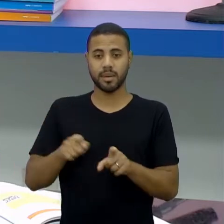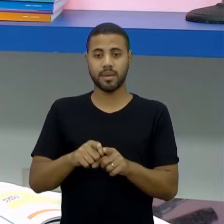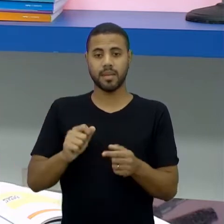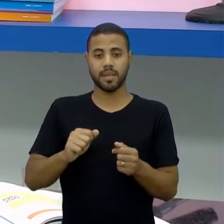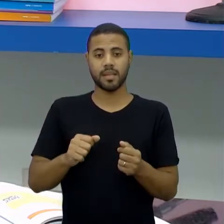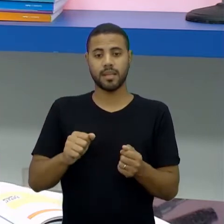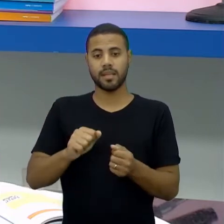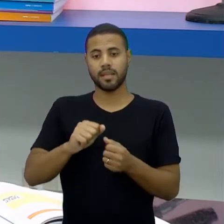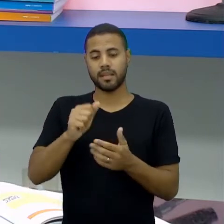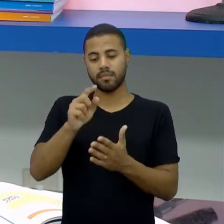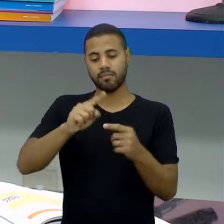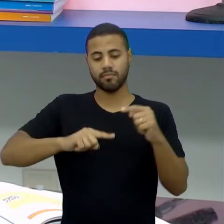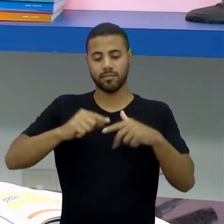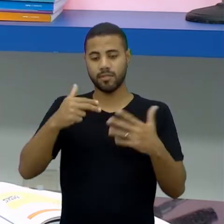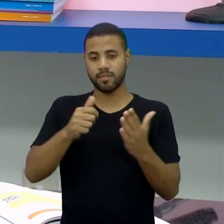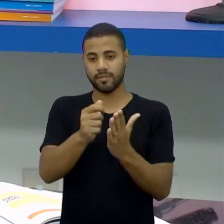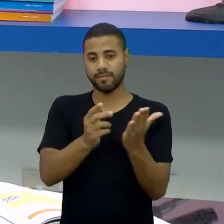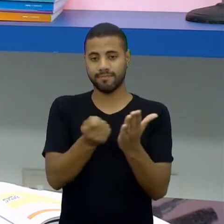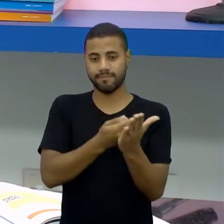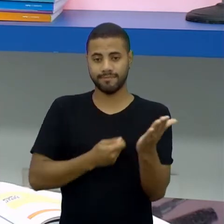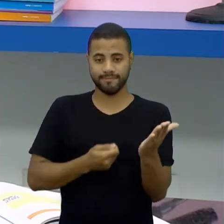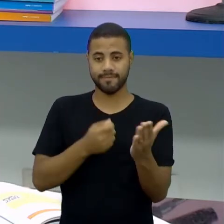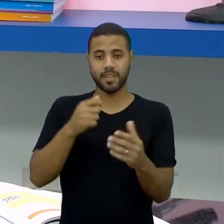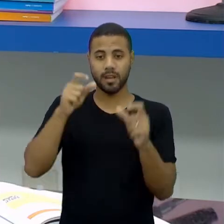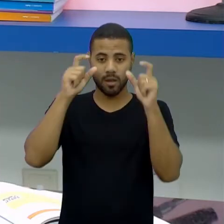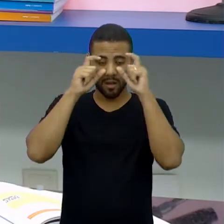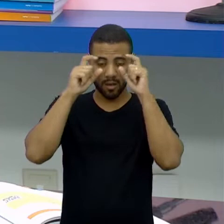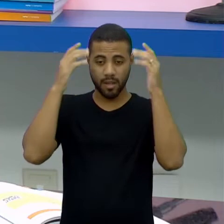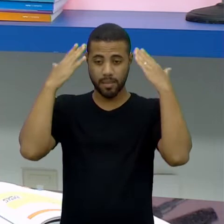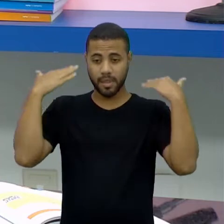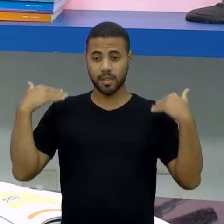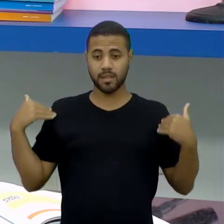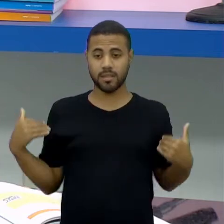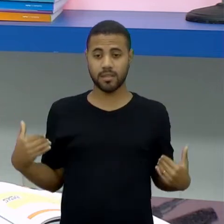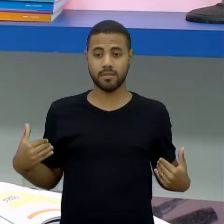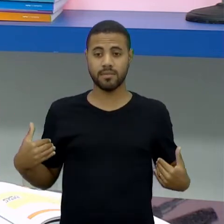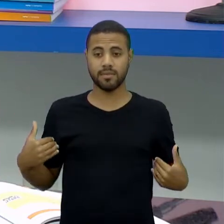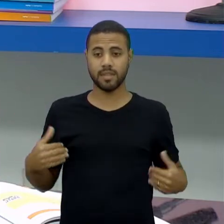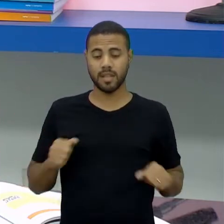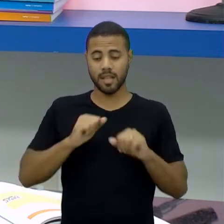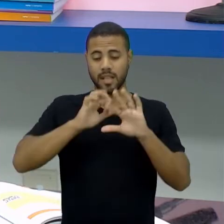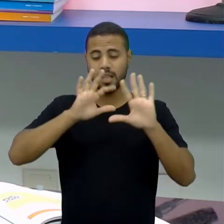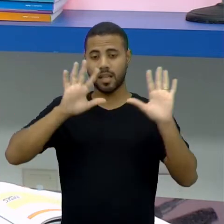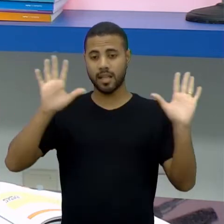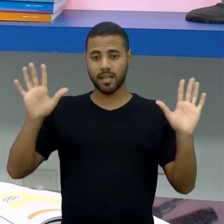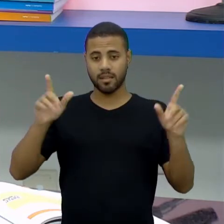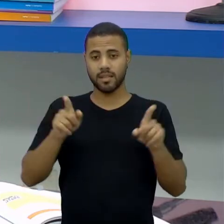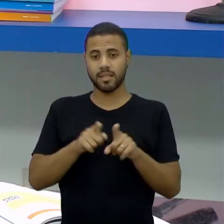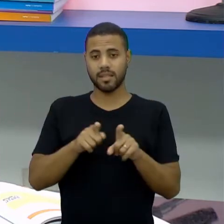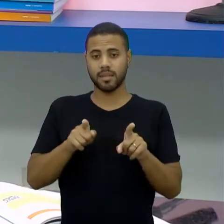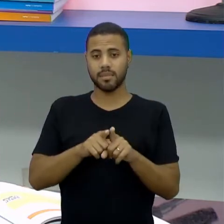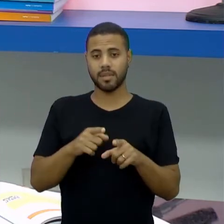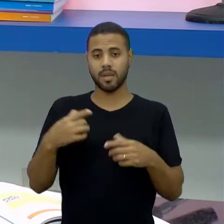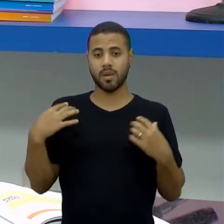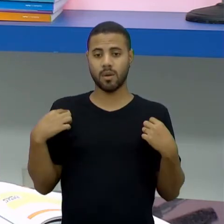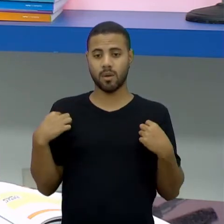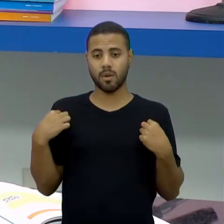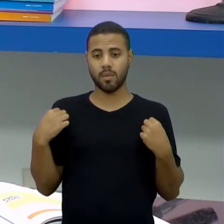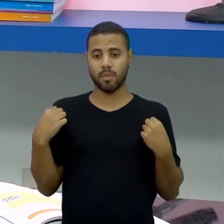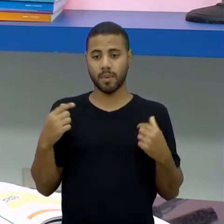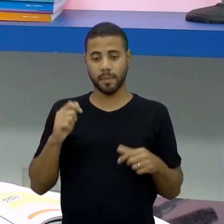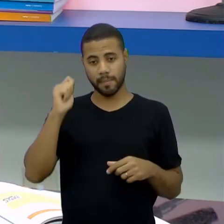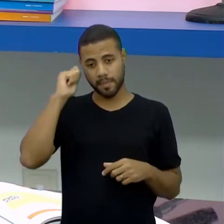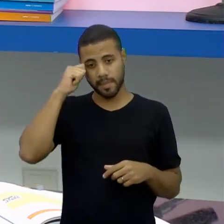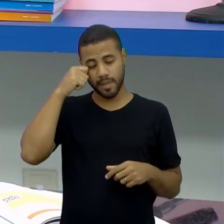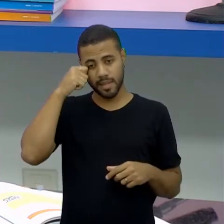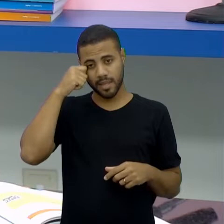de óculos, de cabelo solto, o meu cabelo é longo e claro, estou com uma blusa preta,